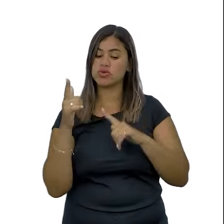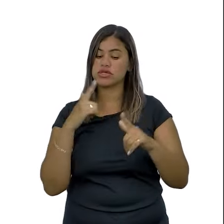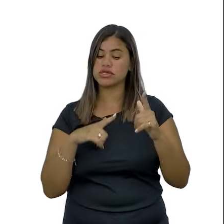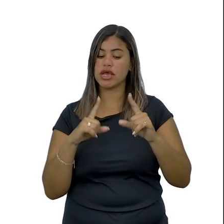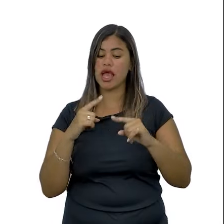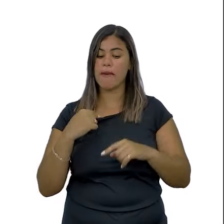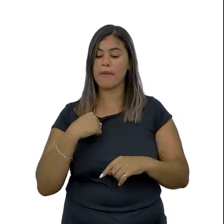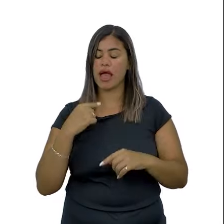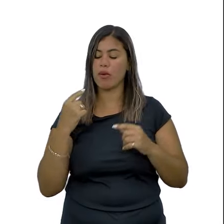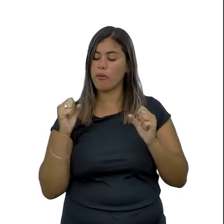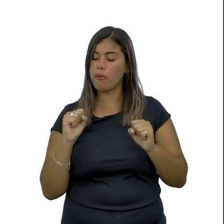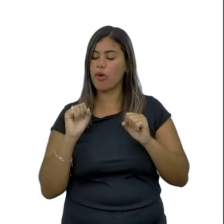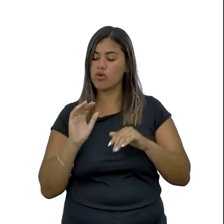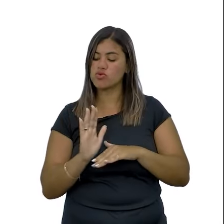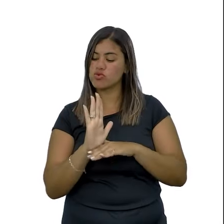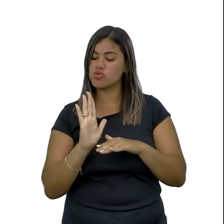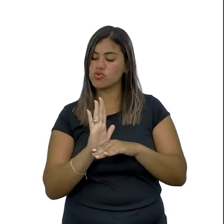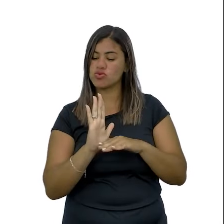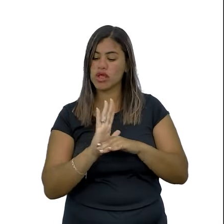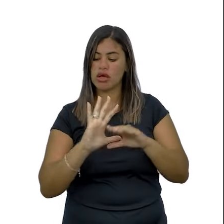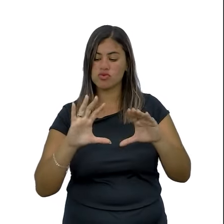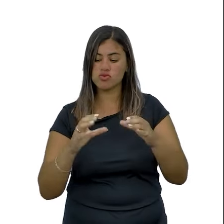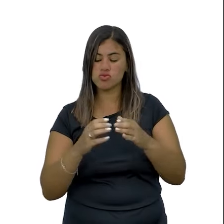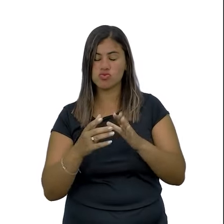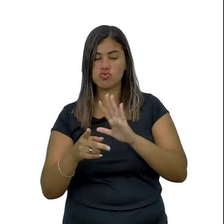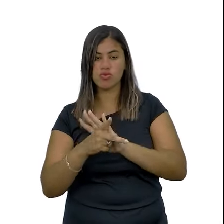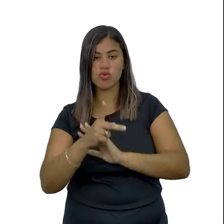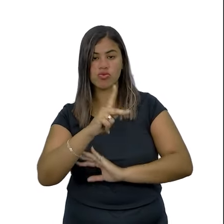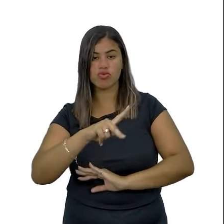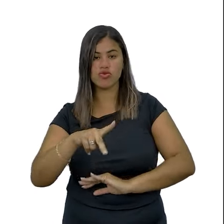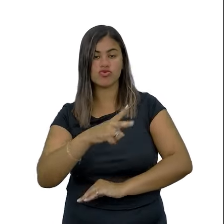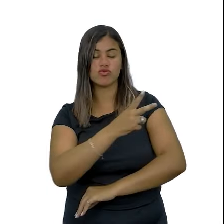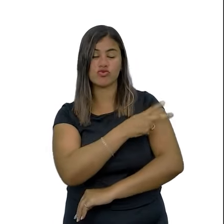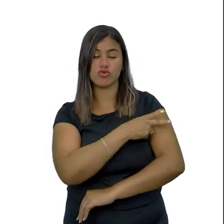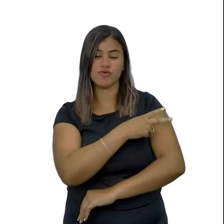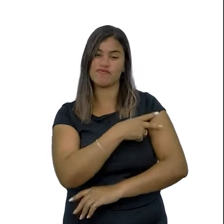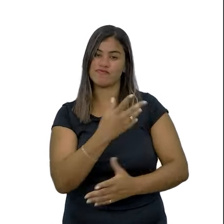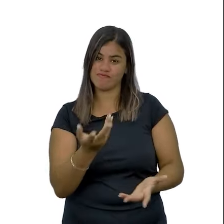contribuir com os meus colegas de segundo ano.